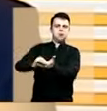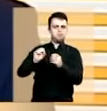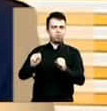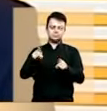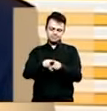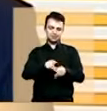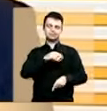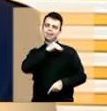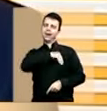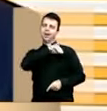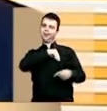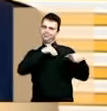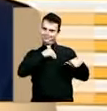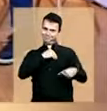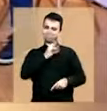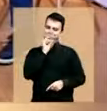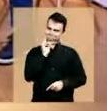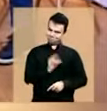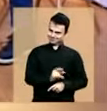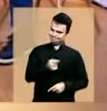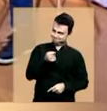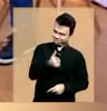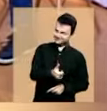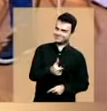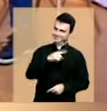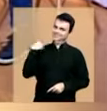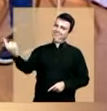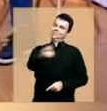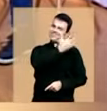é finito. E se eu for